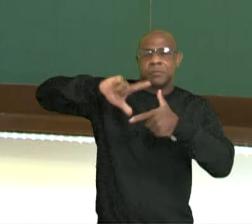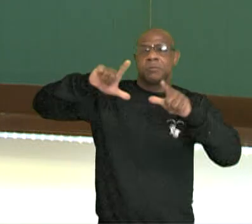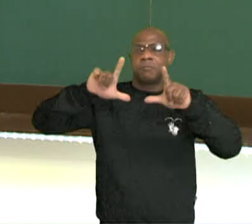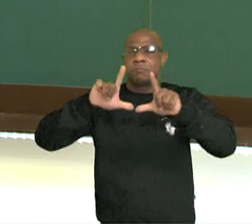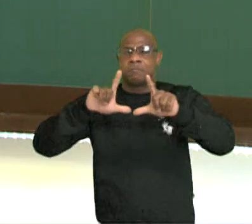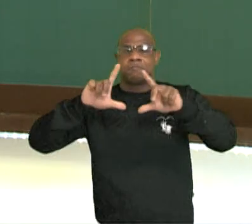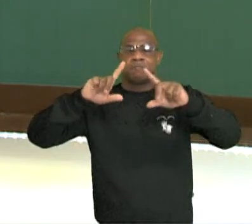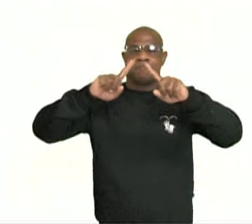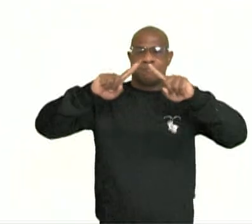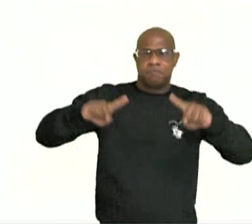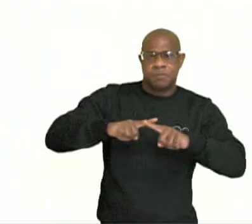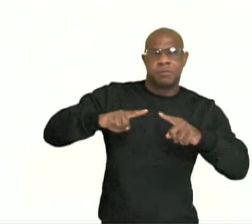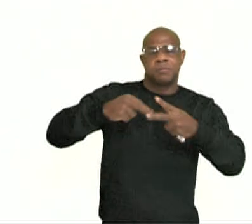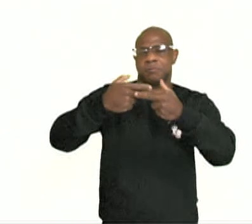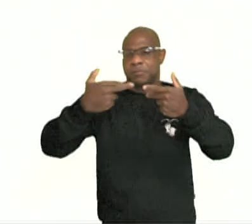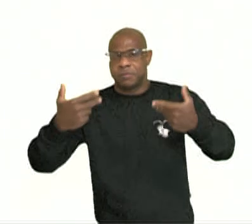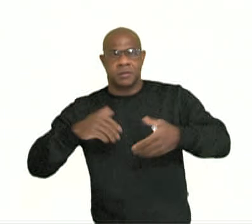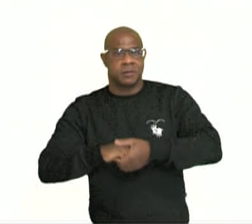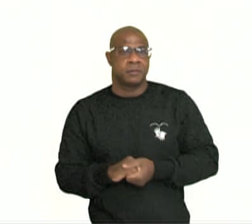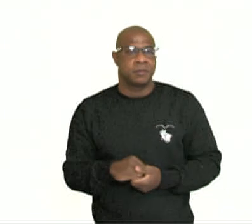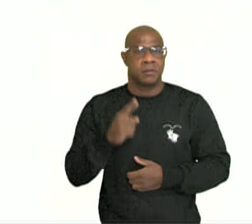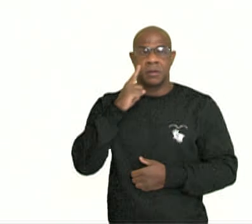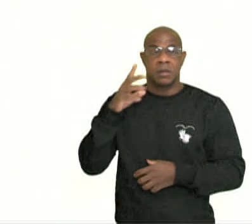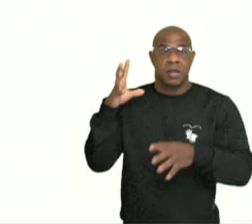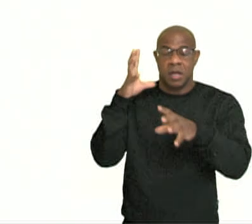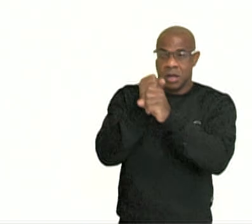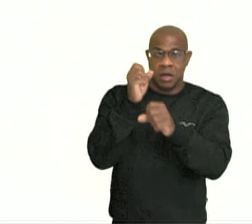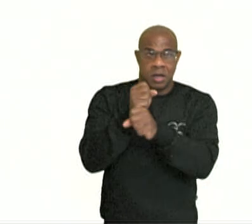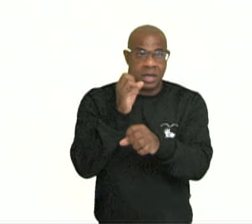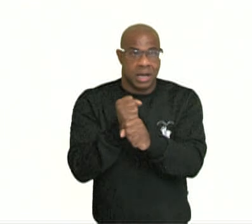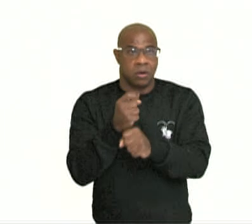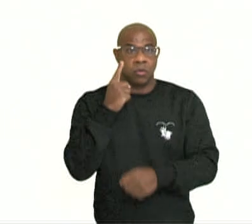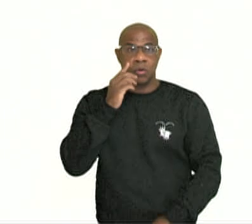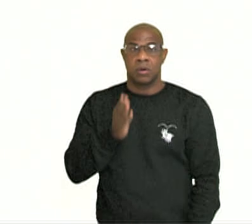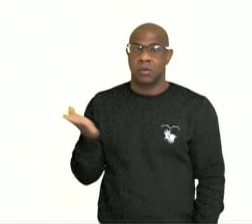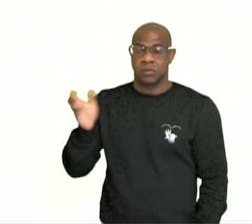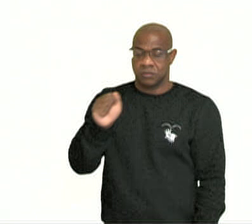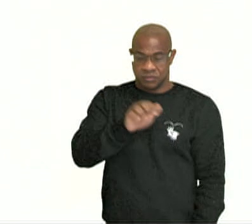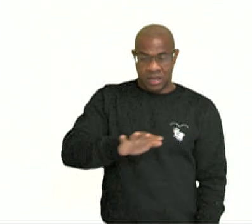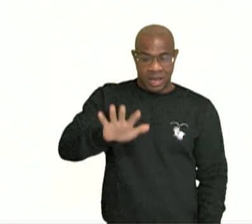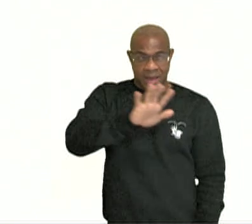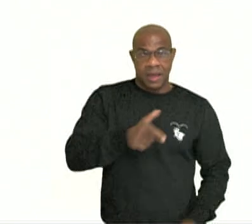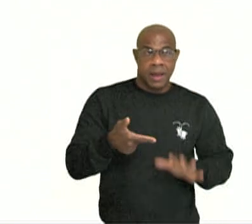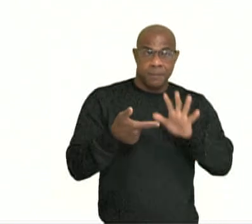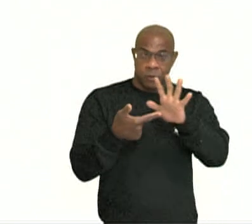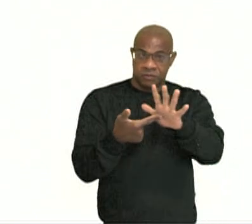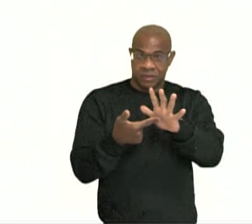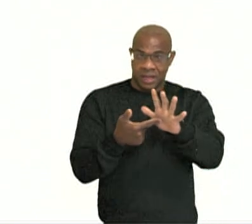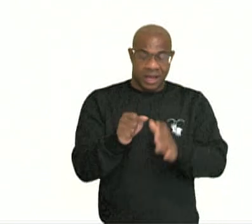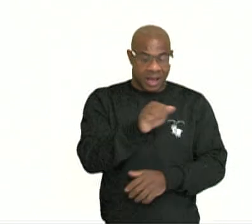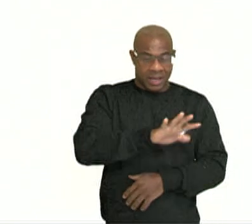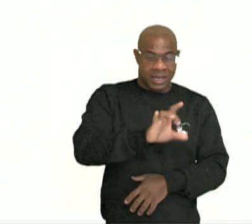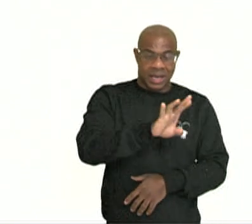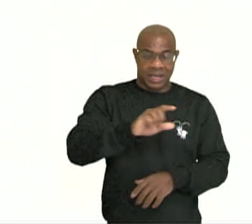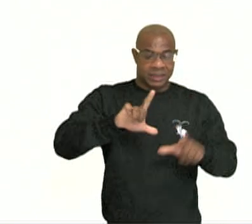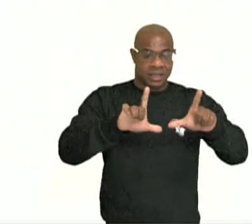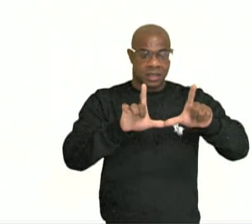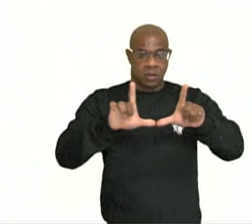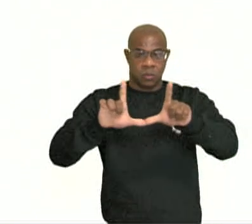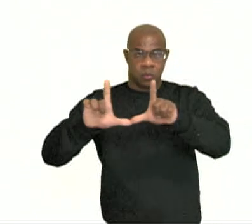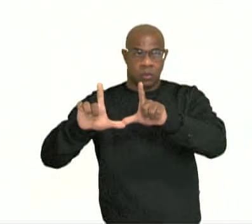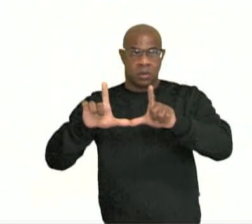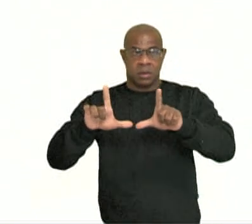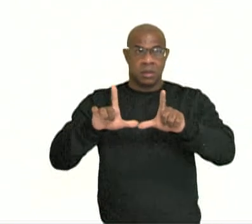só. No cálculo de áreas, vamos indicar a área de cada quadrado, escrevendo a